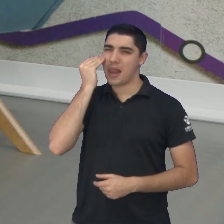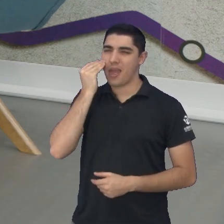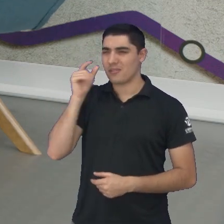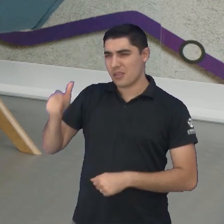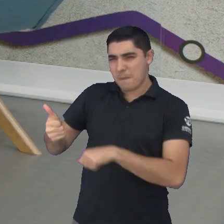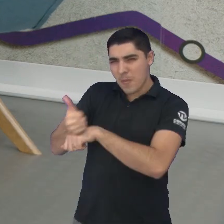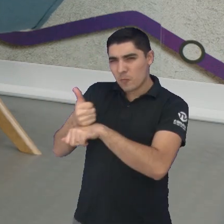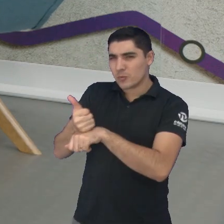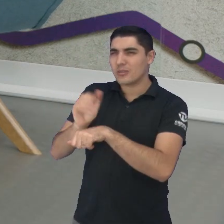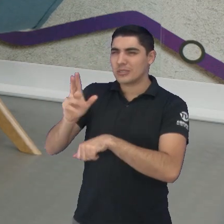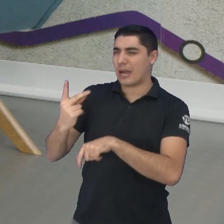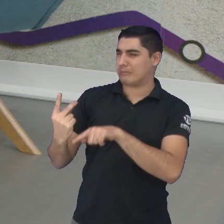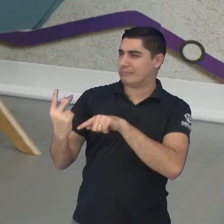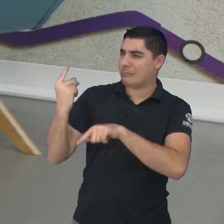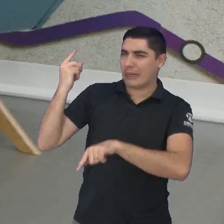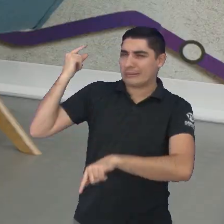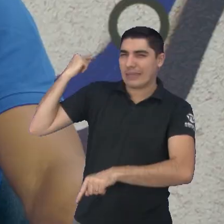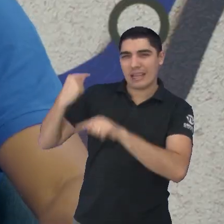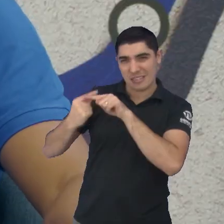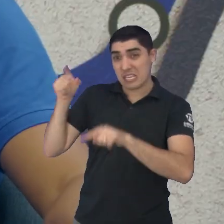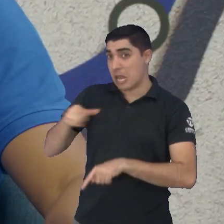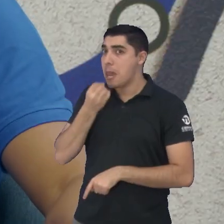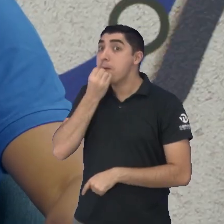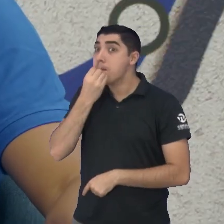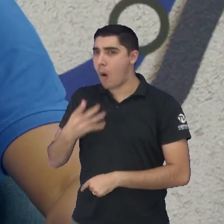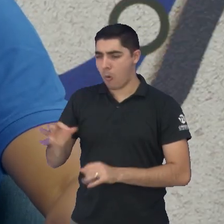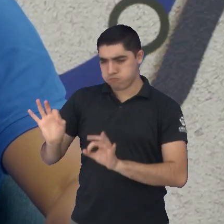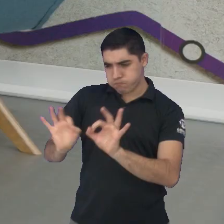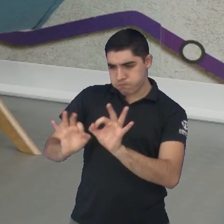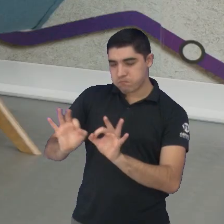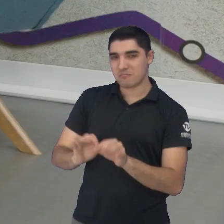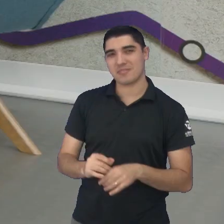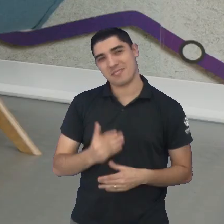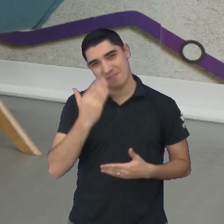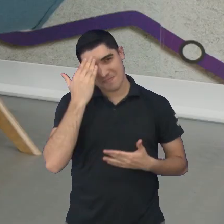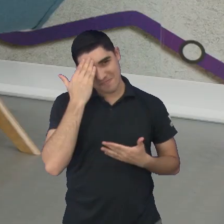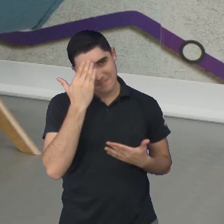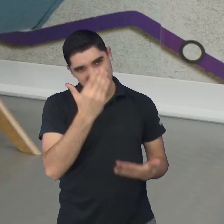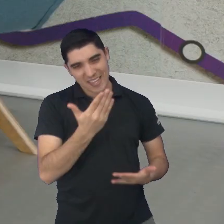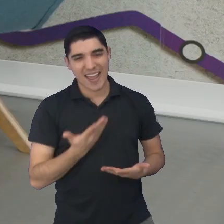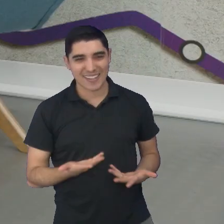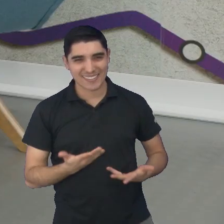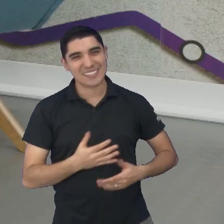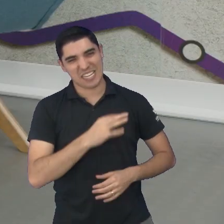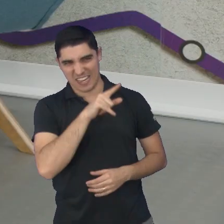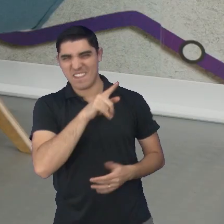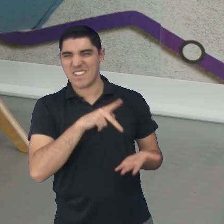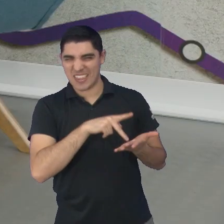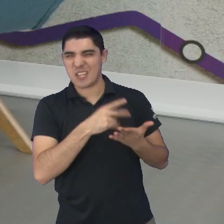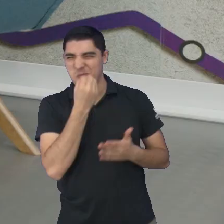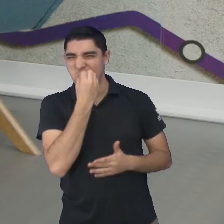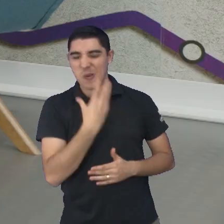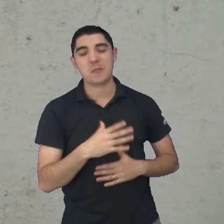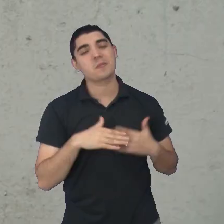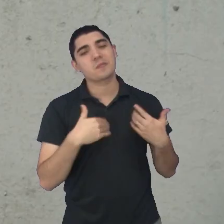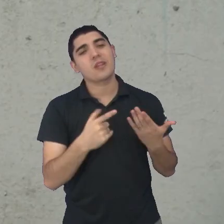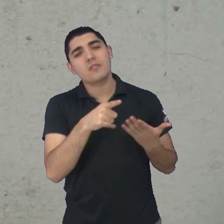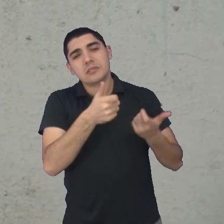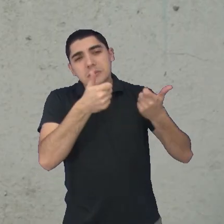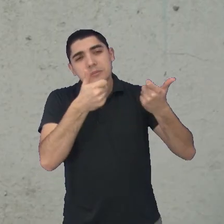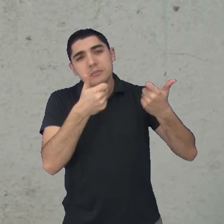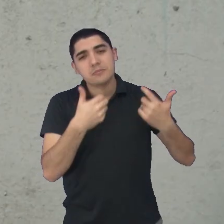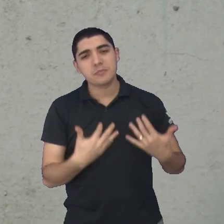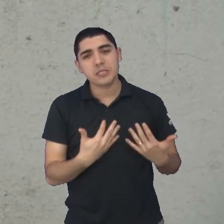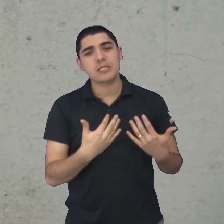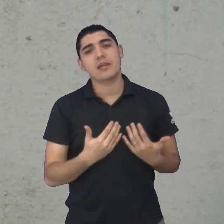muito antigo e muito bom, por sinal, muito bom mesmo. Obrigada, modéstia à parte é mesmo. E, ó, queria que você contasse pra